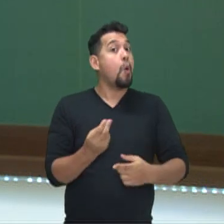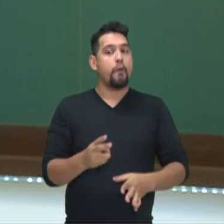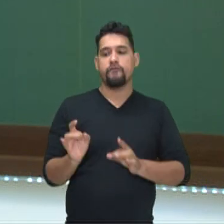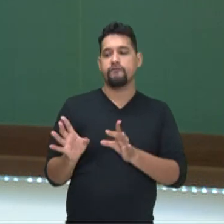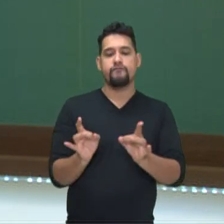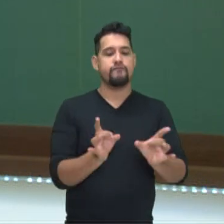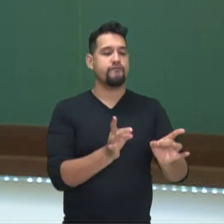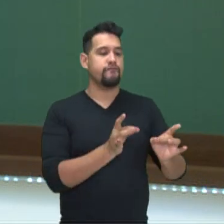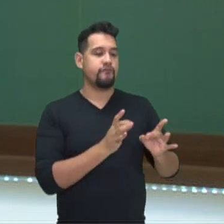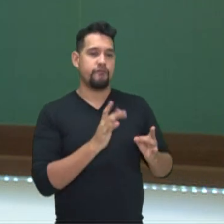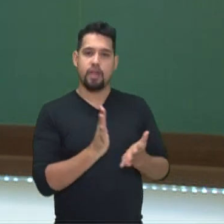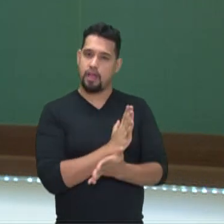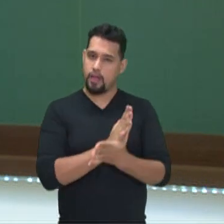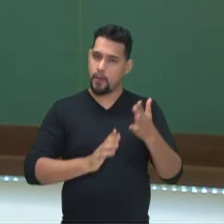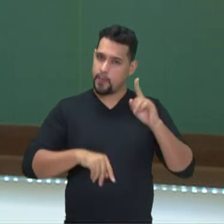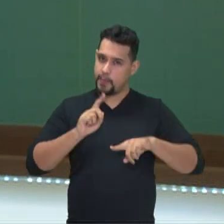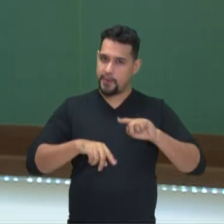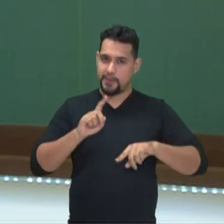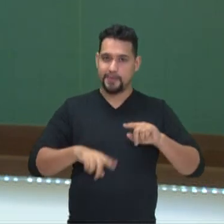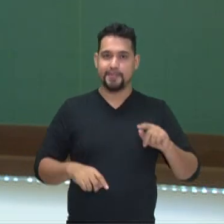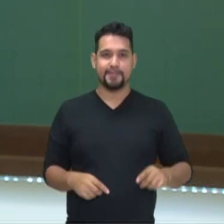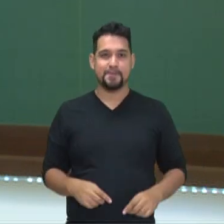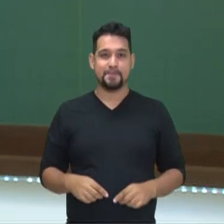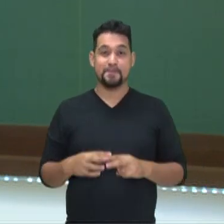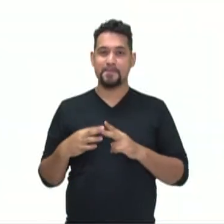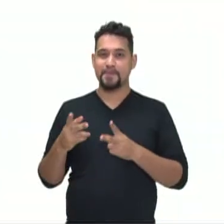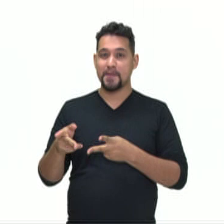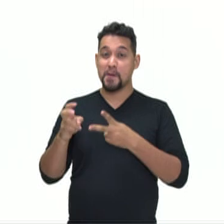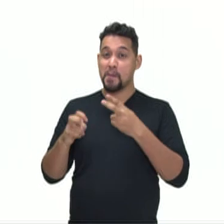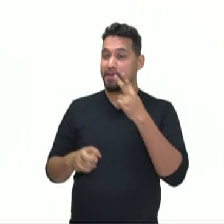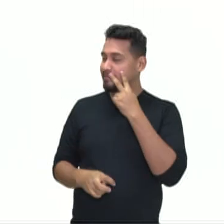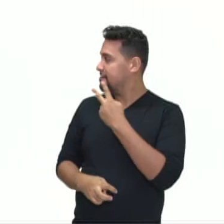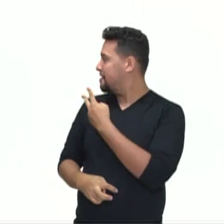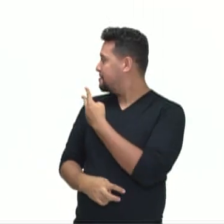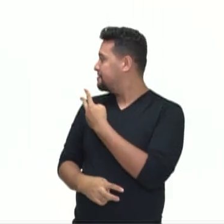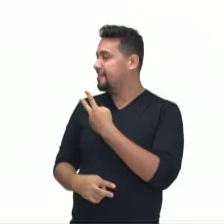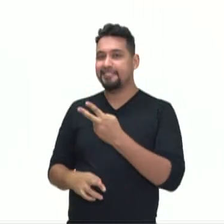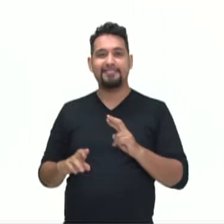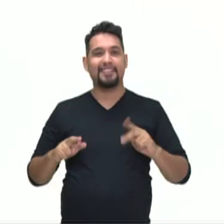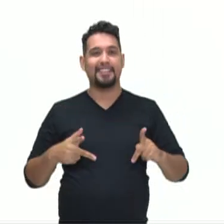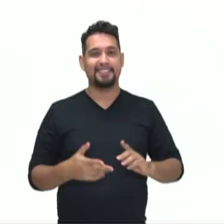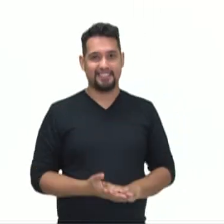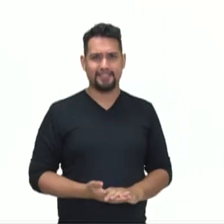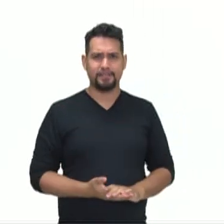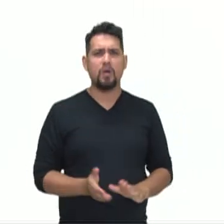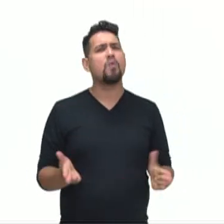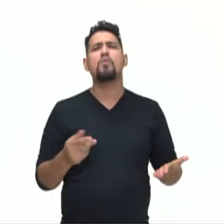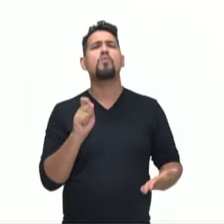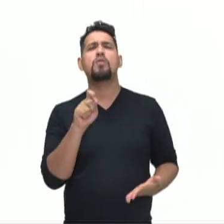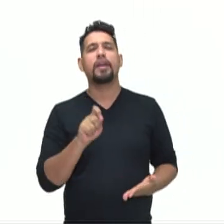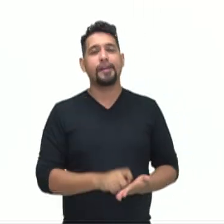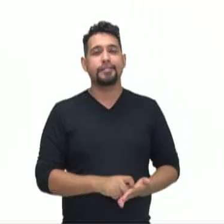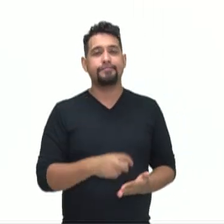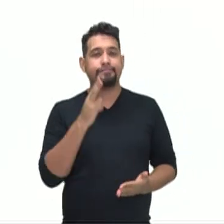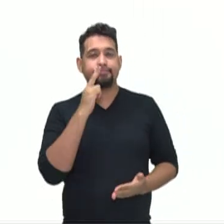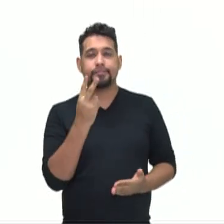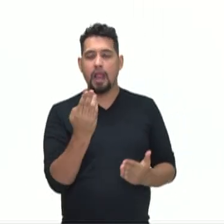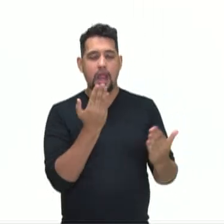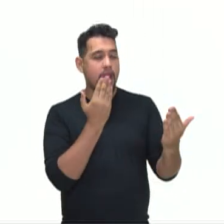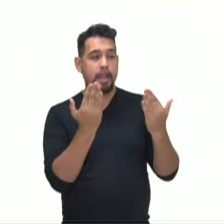de um determinado produto. Então, observem aqui a diferença. Qual seria quando vocês analisam esses dois